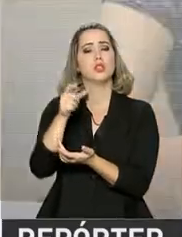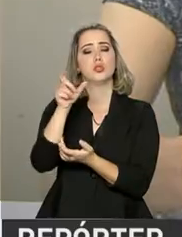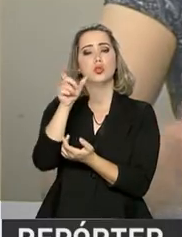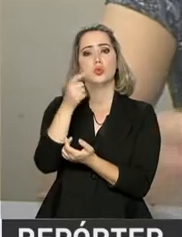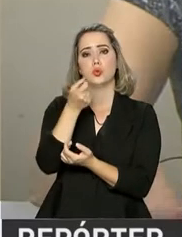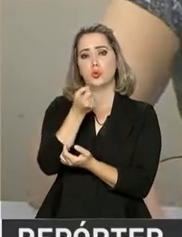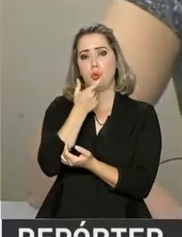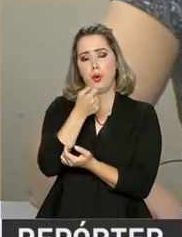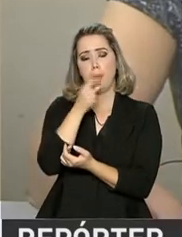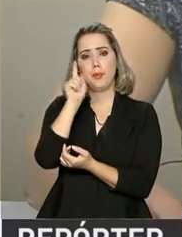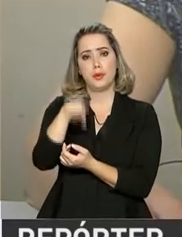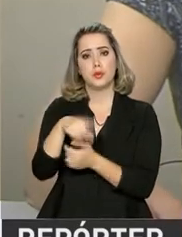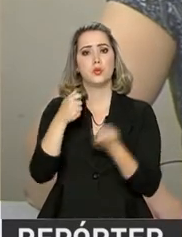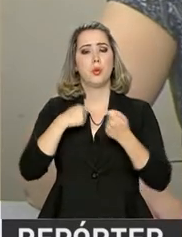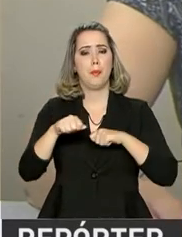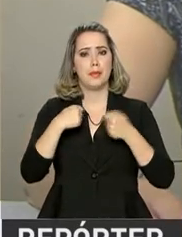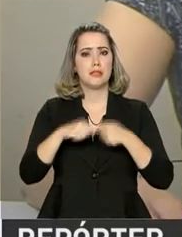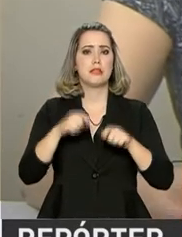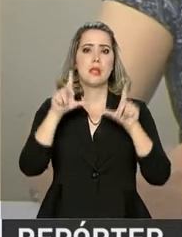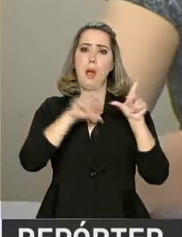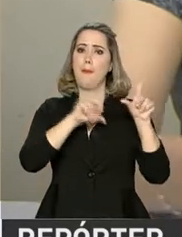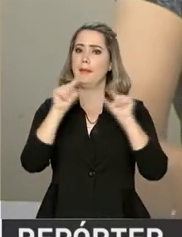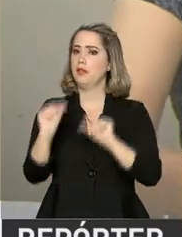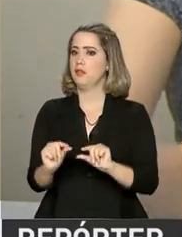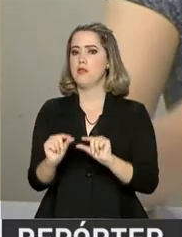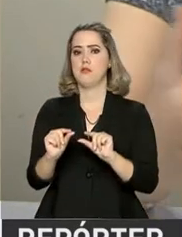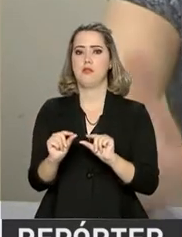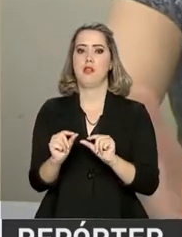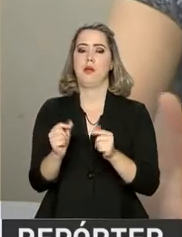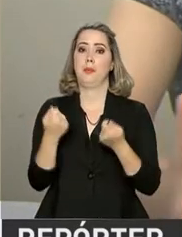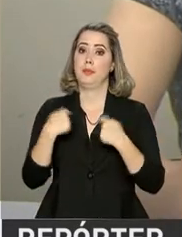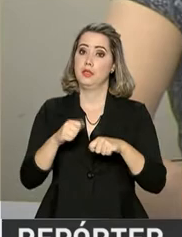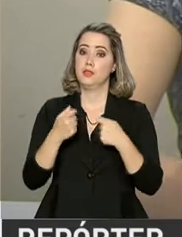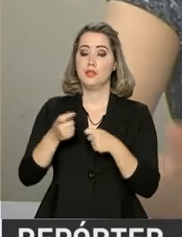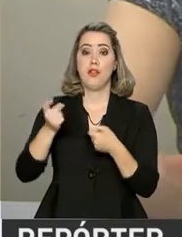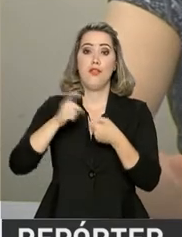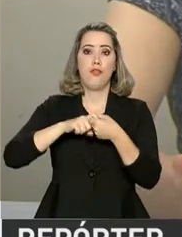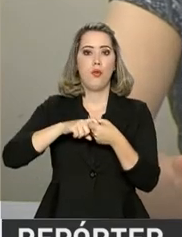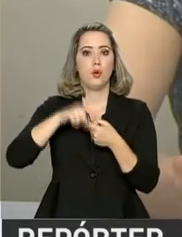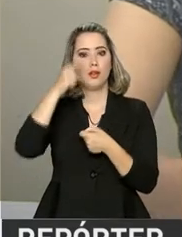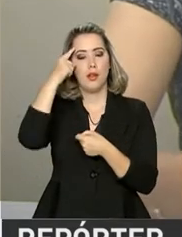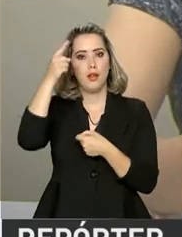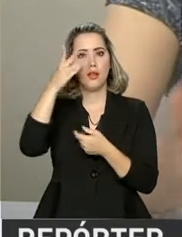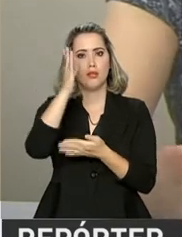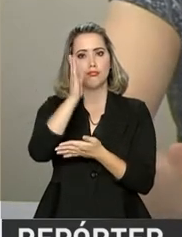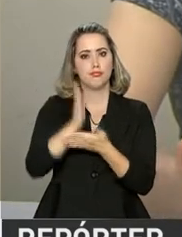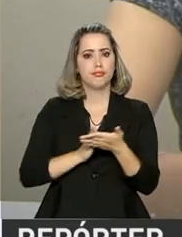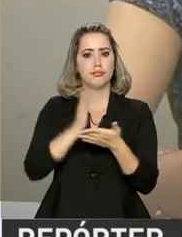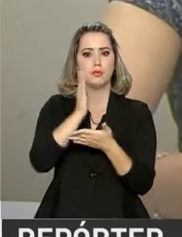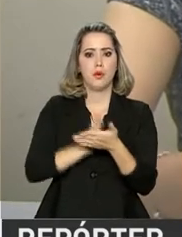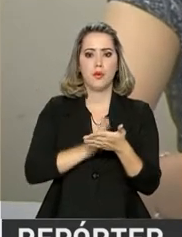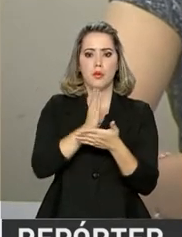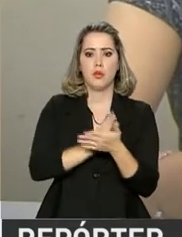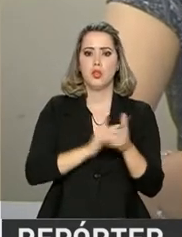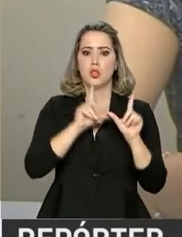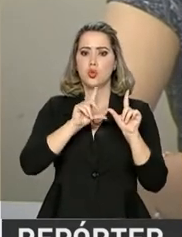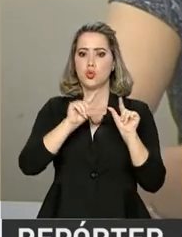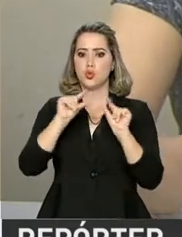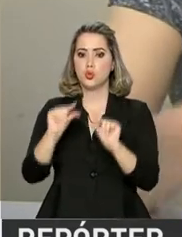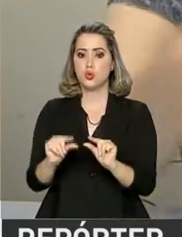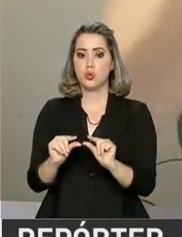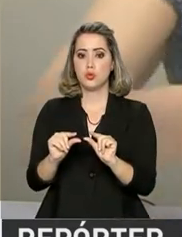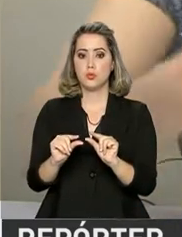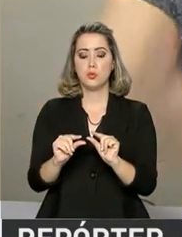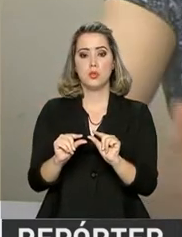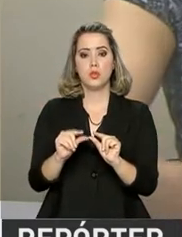consumidor, tentar minimizar a automedicação, tentar voltar à ideia do fracionamento para a gente ter menos medicamento em casa, para